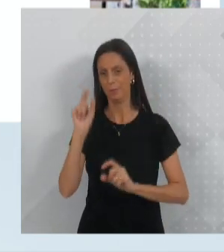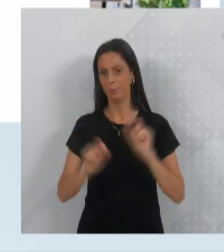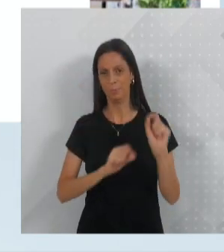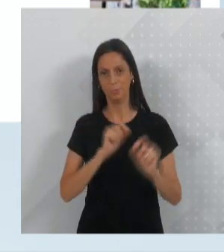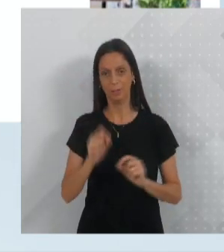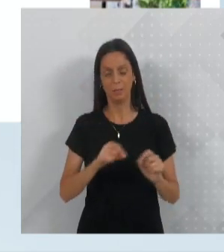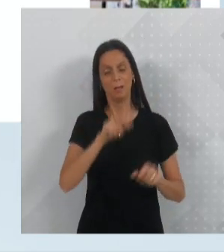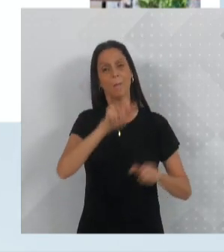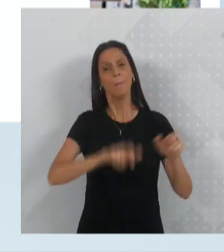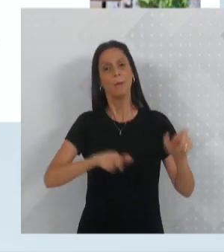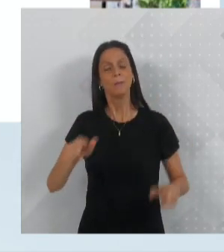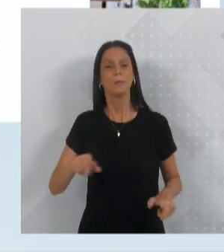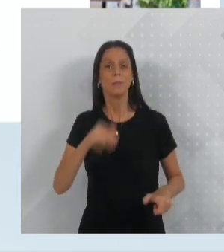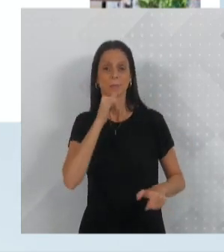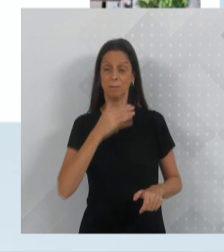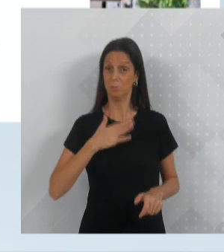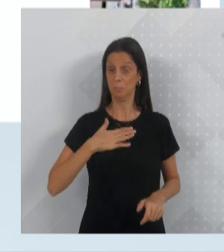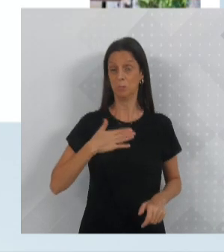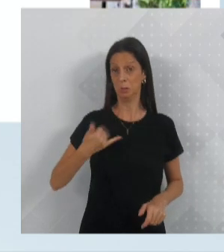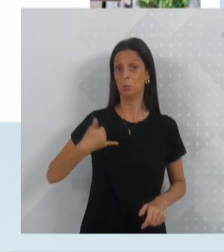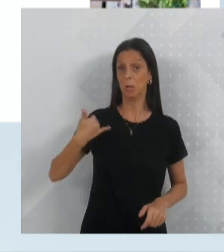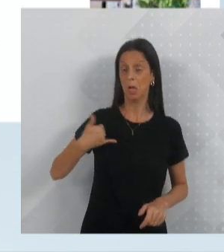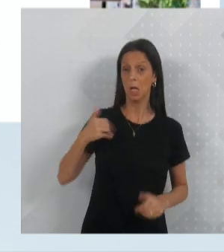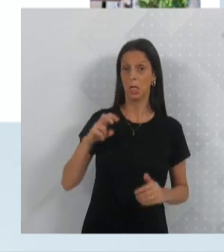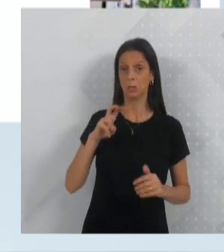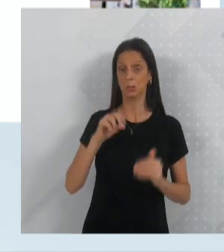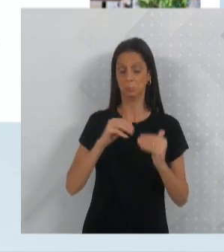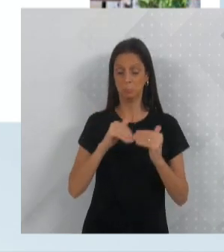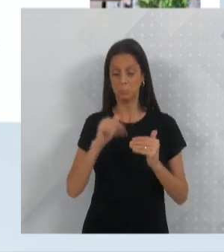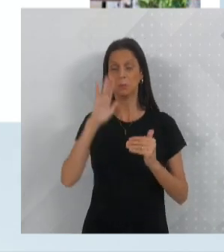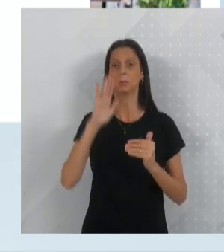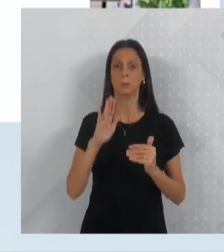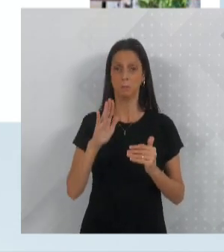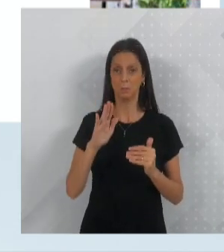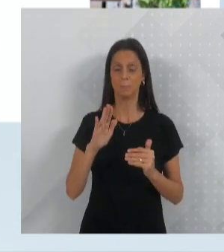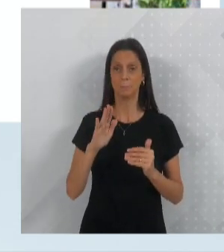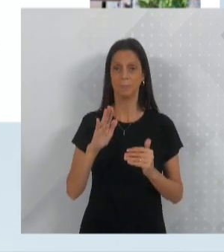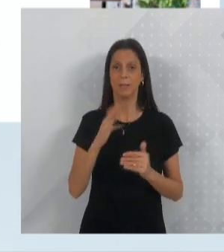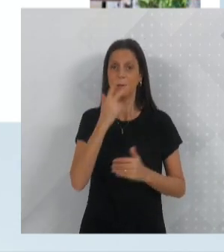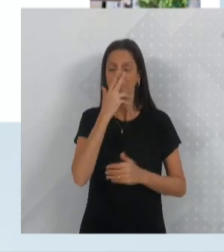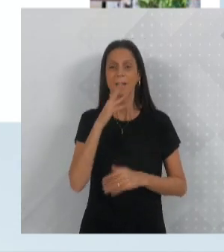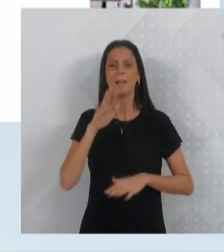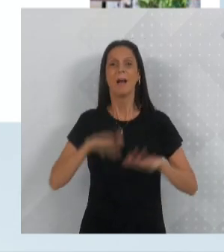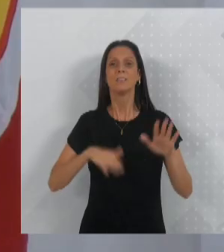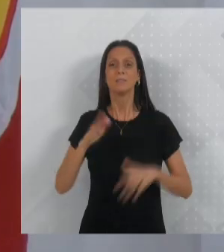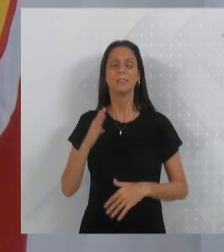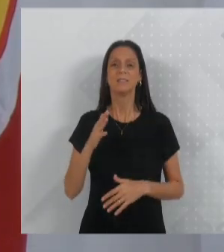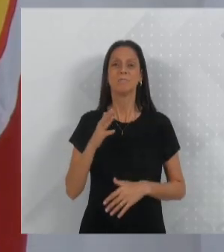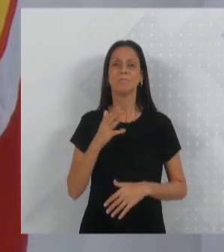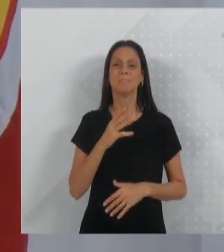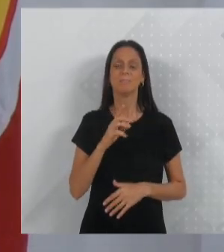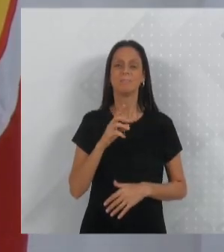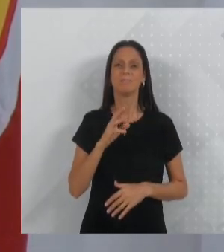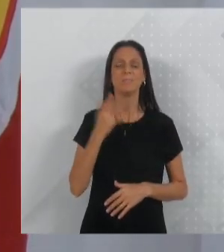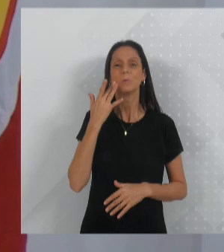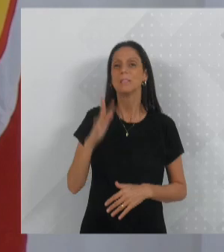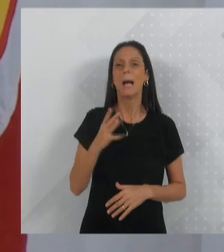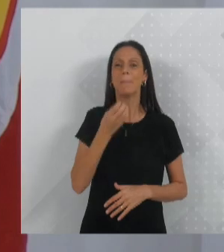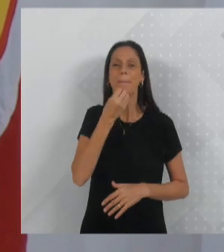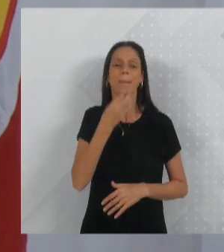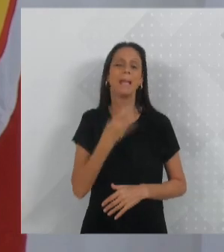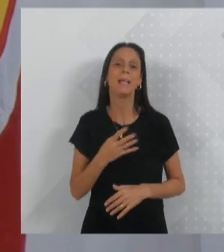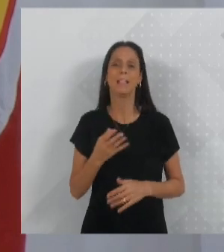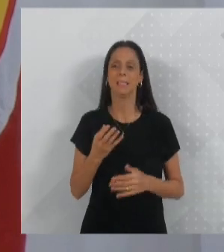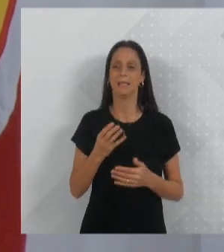com pessoas até como da minha idade Vereador Tuca 50 anos para cima não tem aquela Agilidade de mexer no no computador não